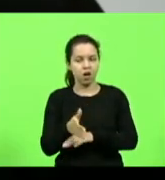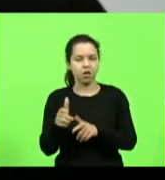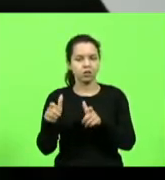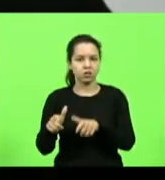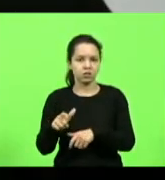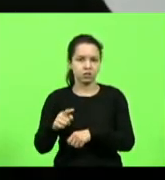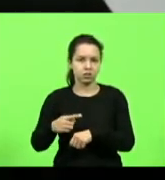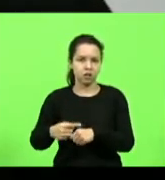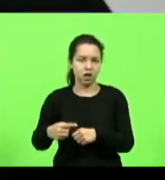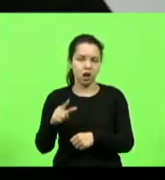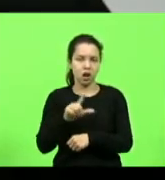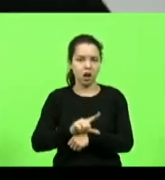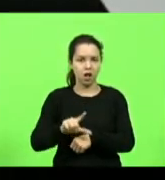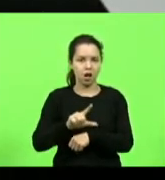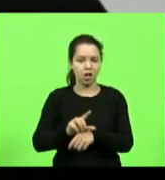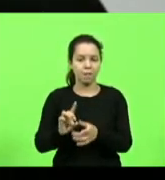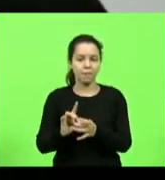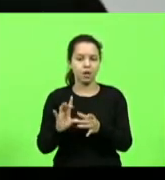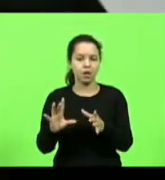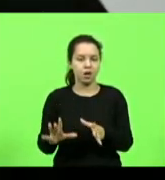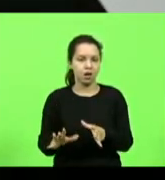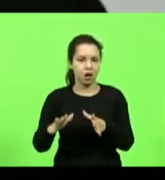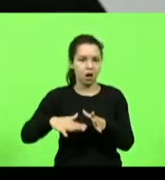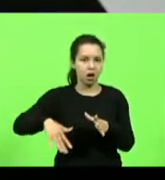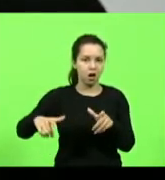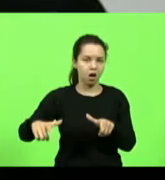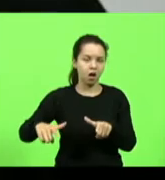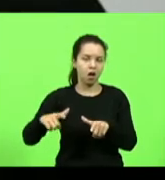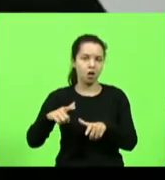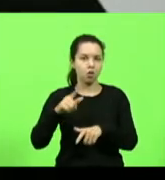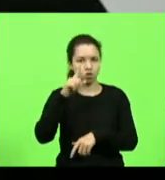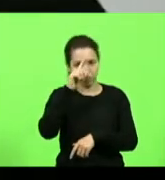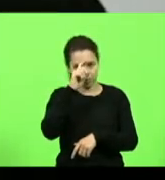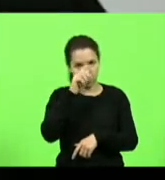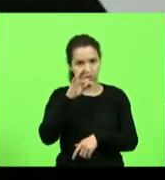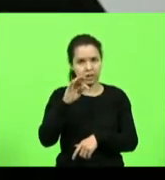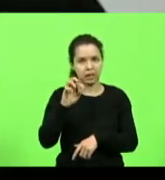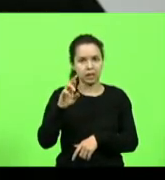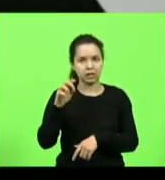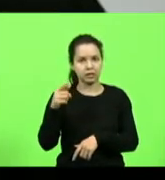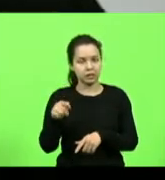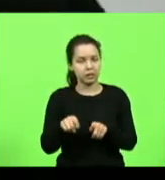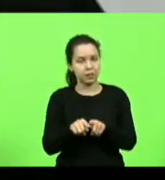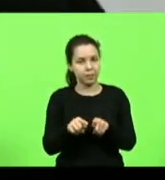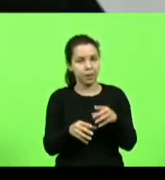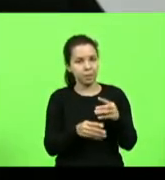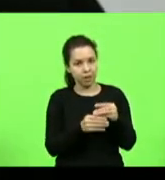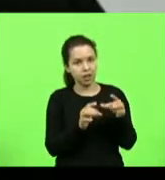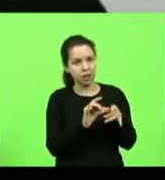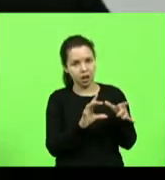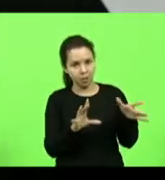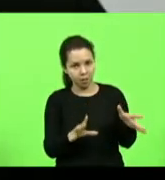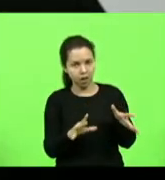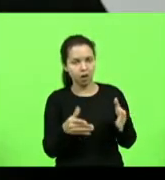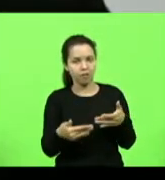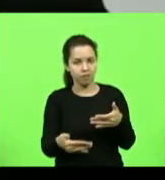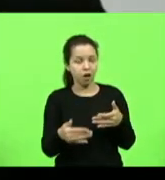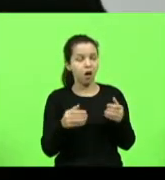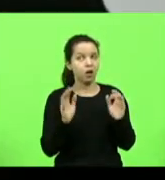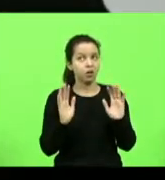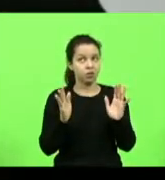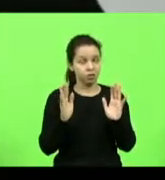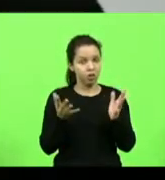fato a nova aula do Hospital Tereza Ramos e liberar nossas emendas. Tomara que libere as emendas da região serrana. Só que o